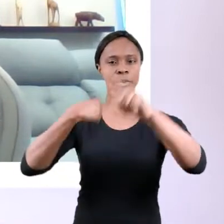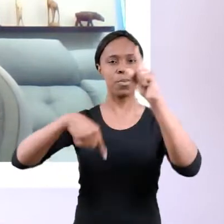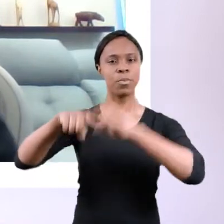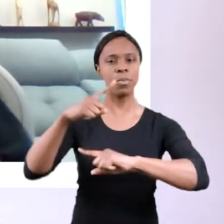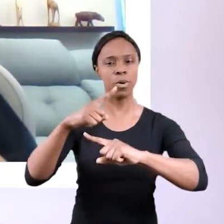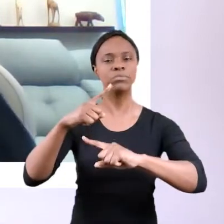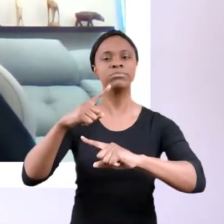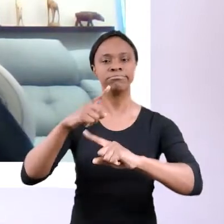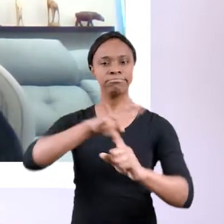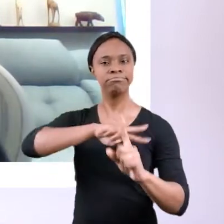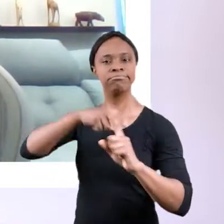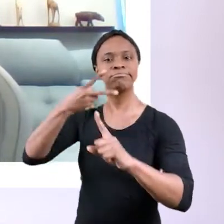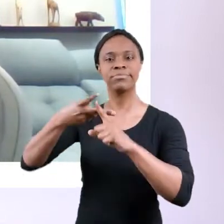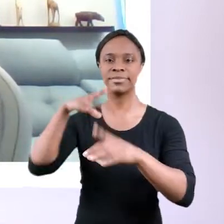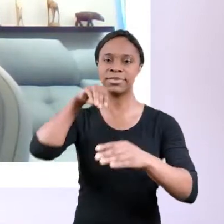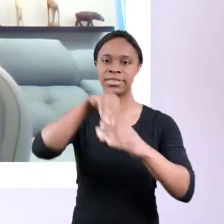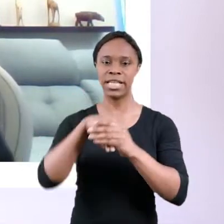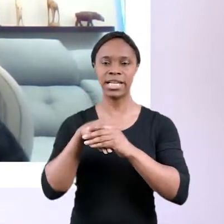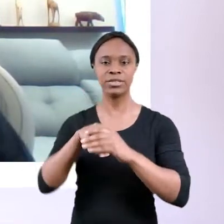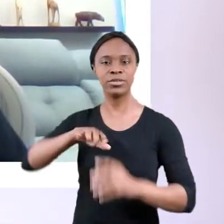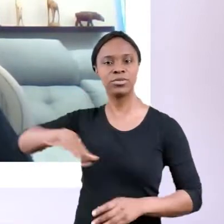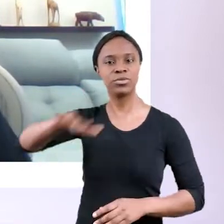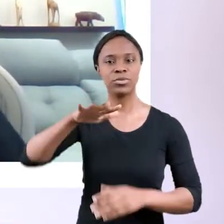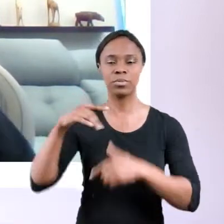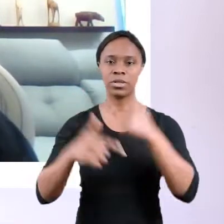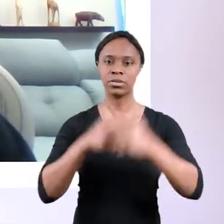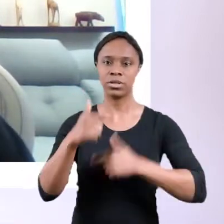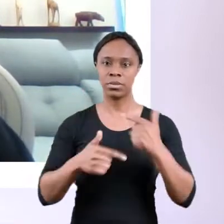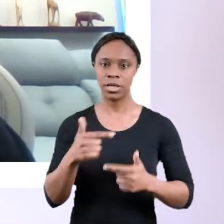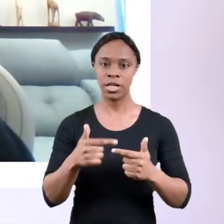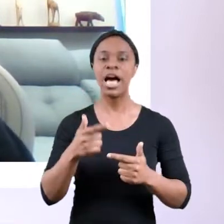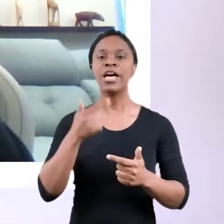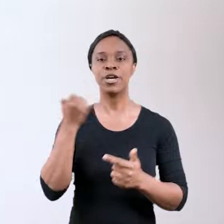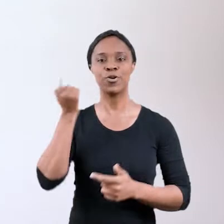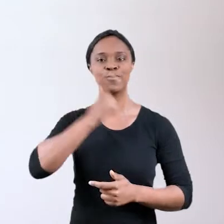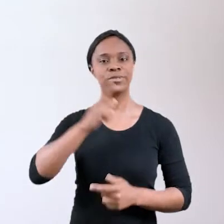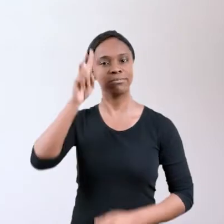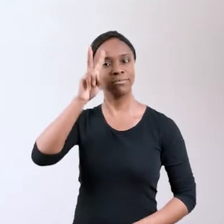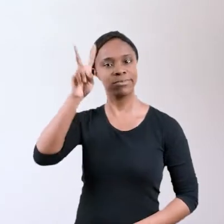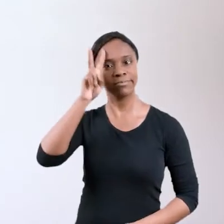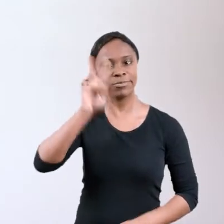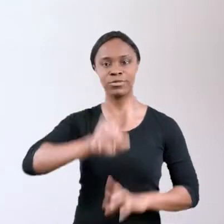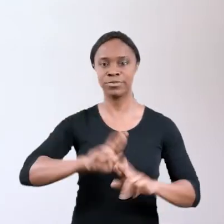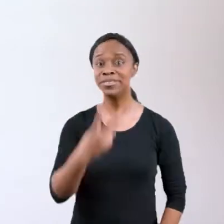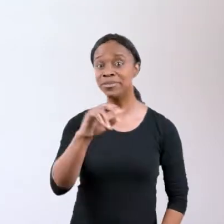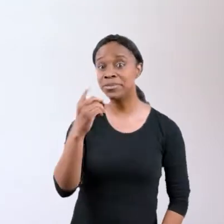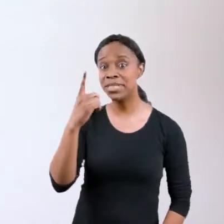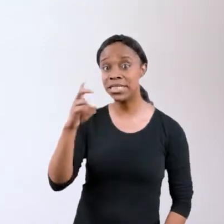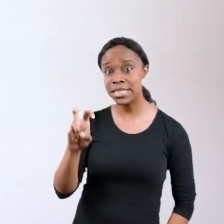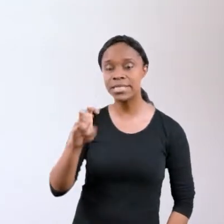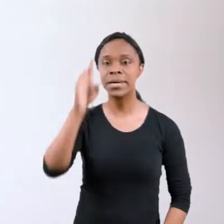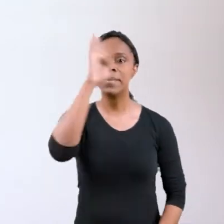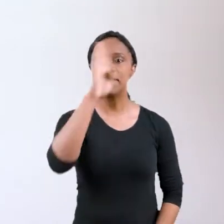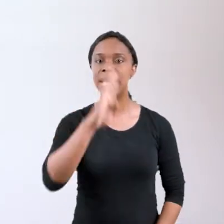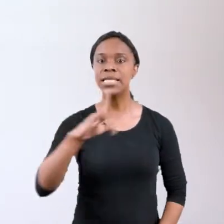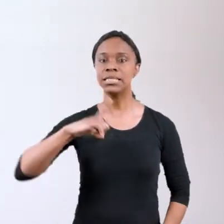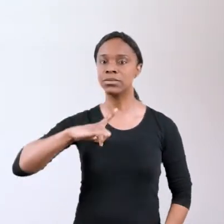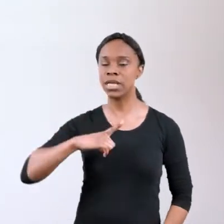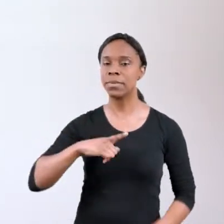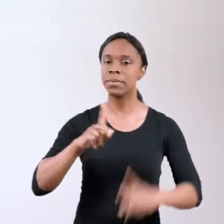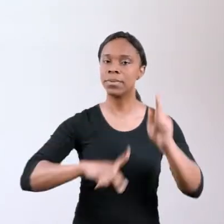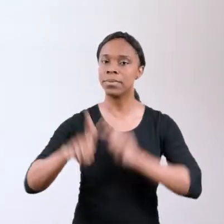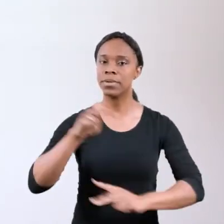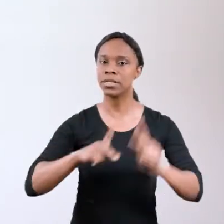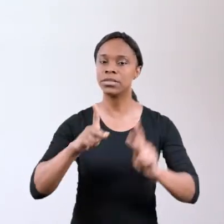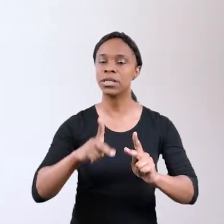ascender dentro do ambiente corporativo e construir uma história. Em 2015, o Brasil possuía uma